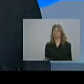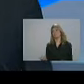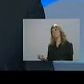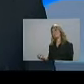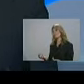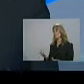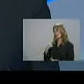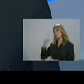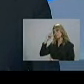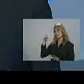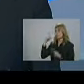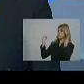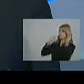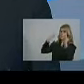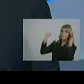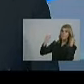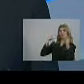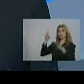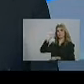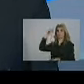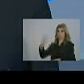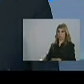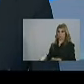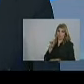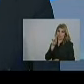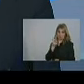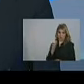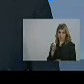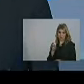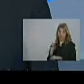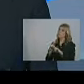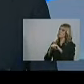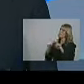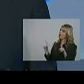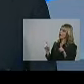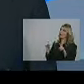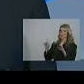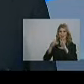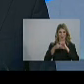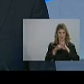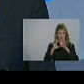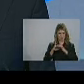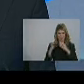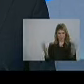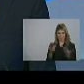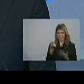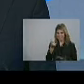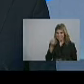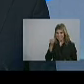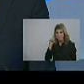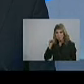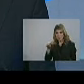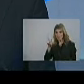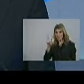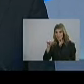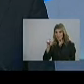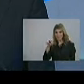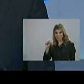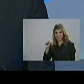Bolsonaro está preocupado com um assunto fundamental para o Rio de Janeiro. Veja, nós vamos terminar essas Olimpíadas com 60 mil vagas nos